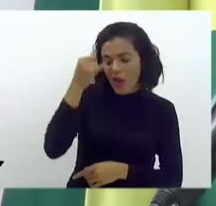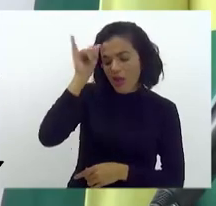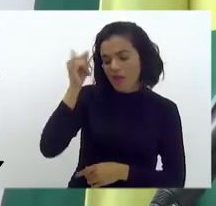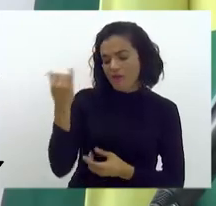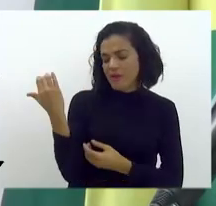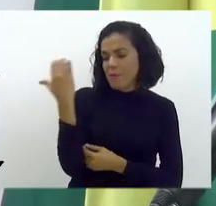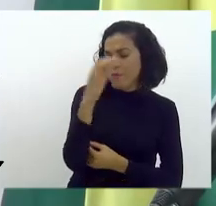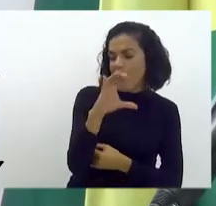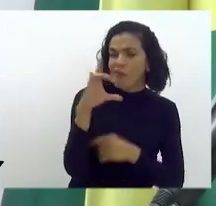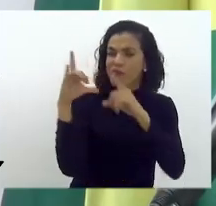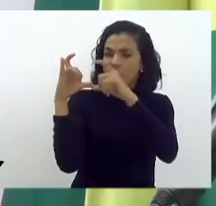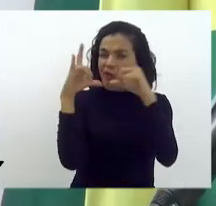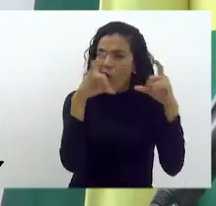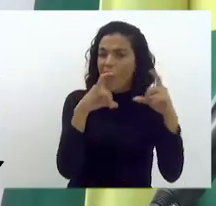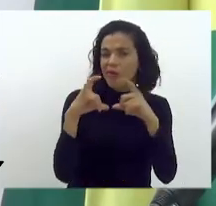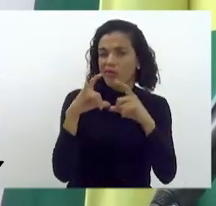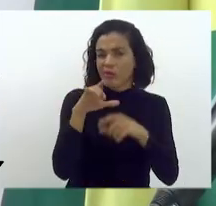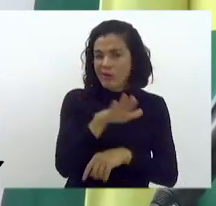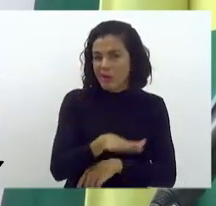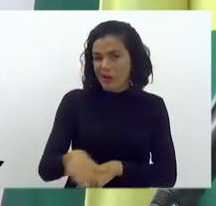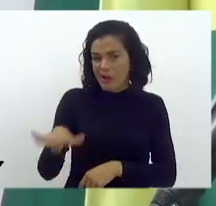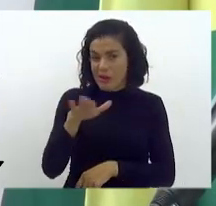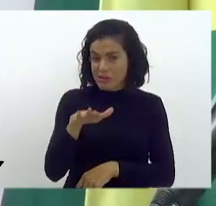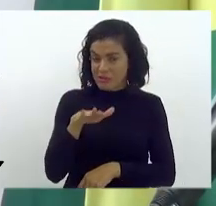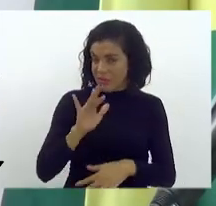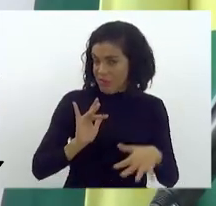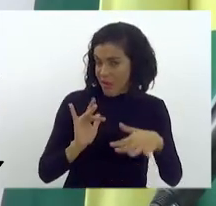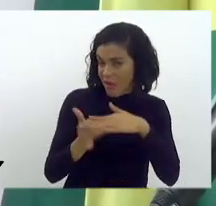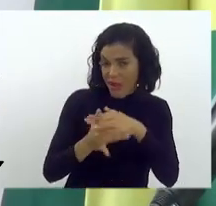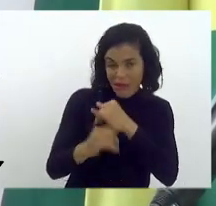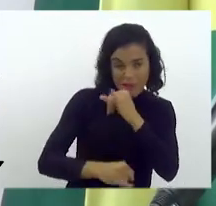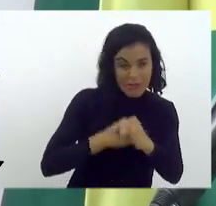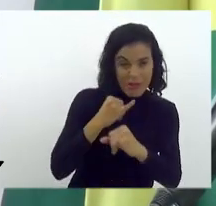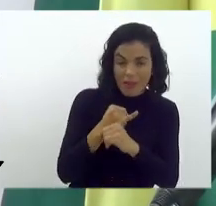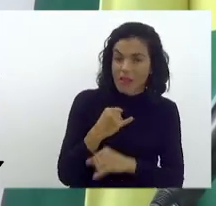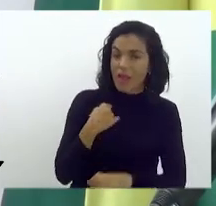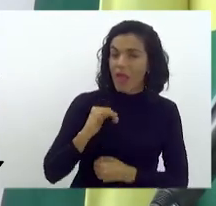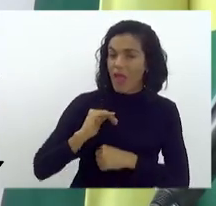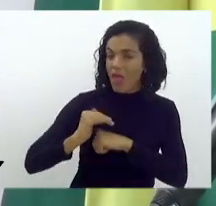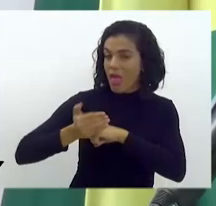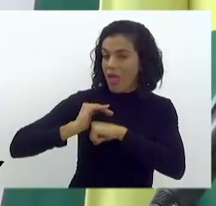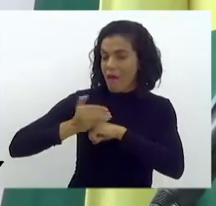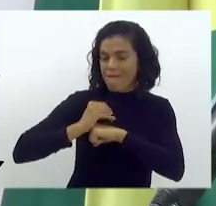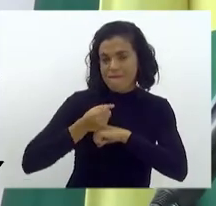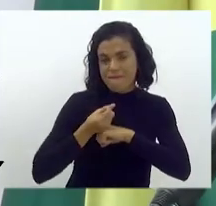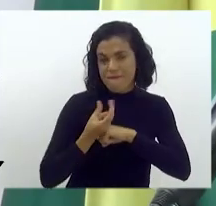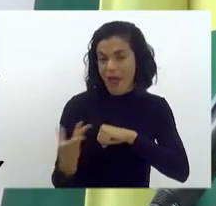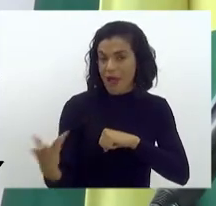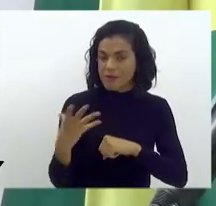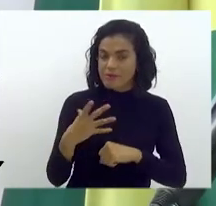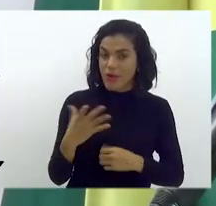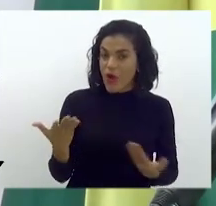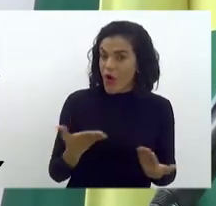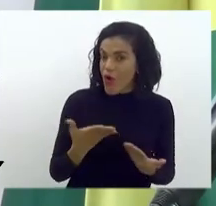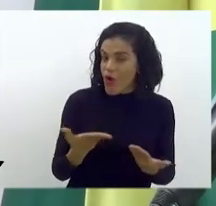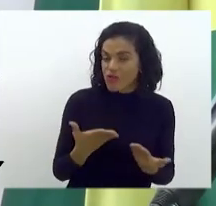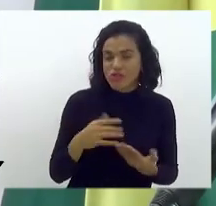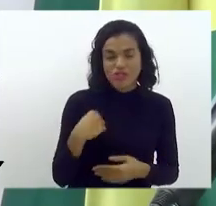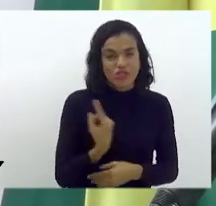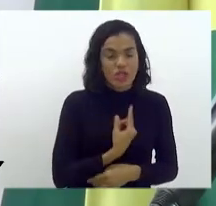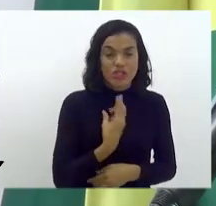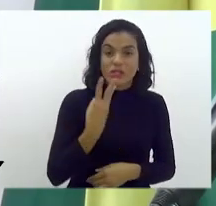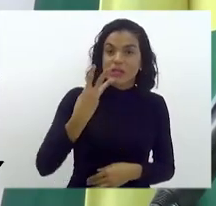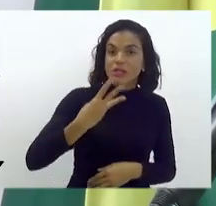expor as crianças porque a internet ela é cheia de pedófilos assim como os maiores Nós somos o terceiro maior usuário de internet